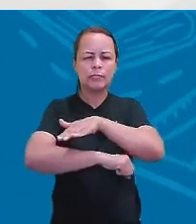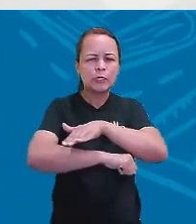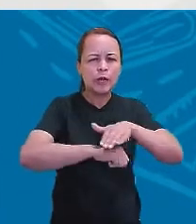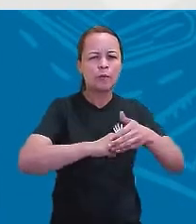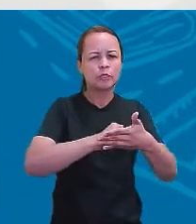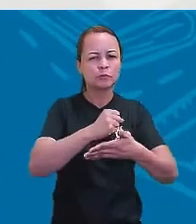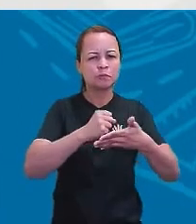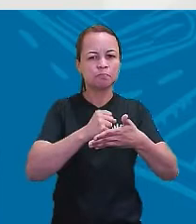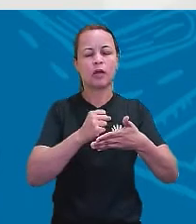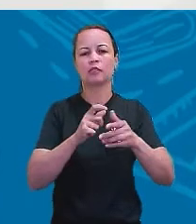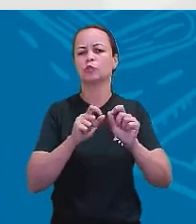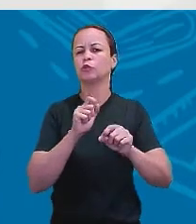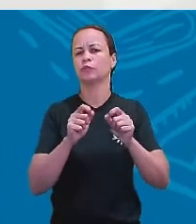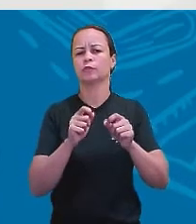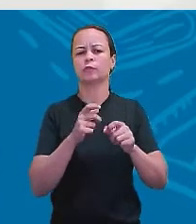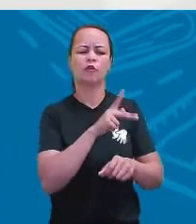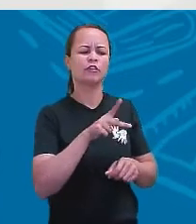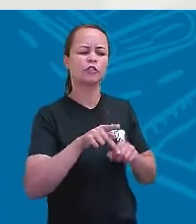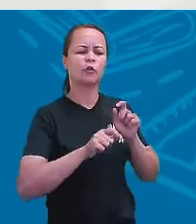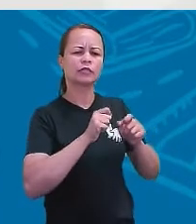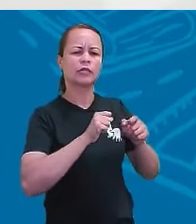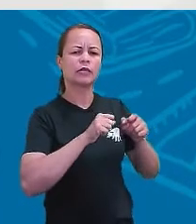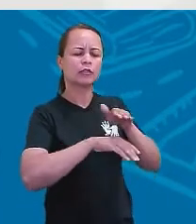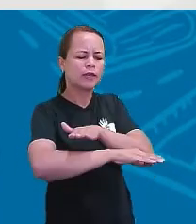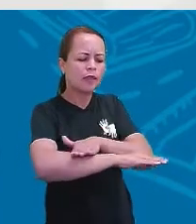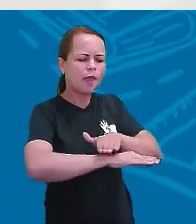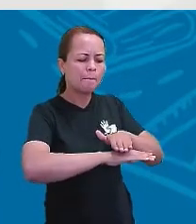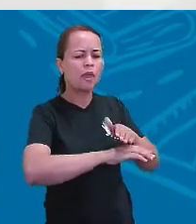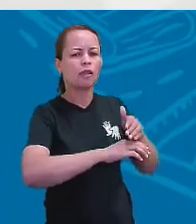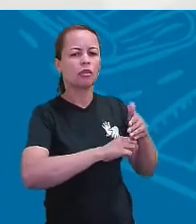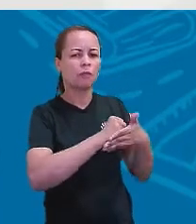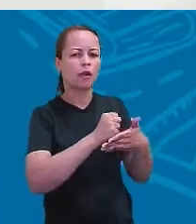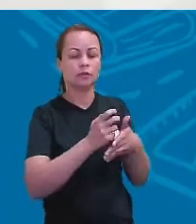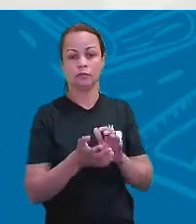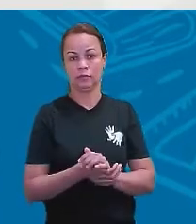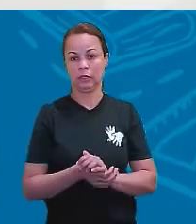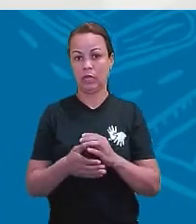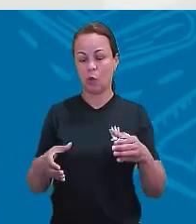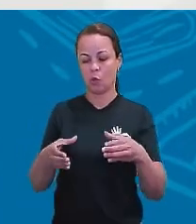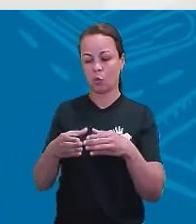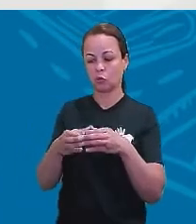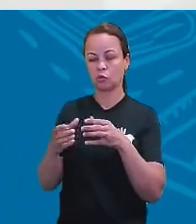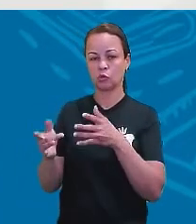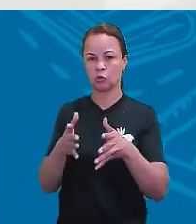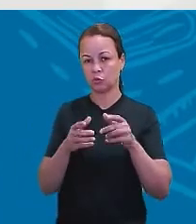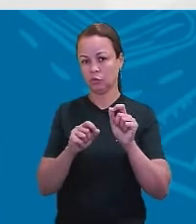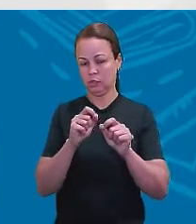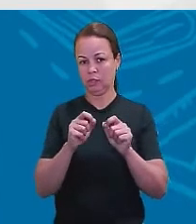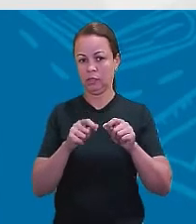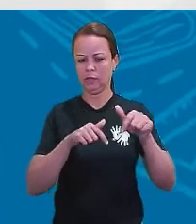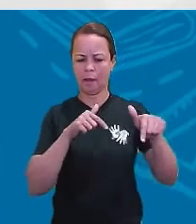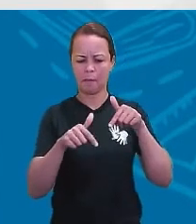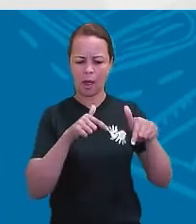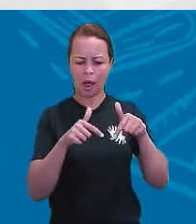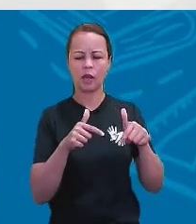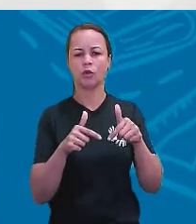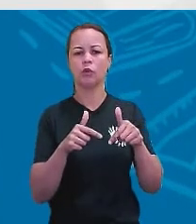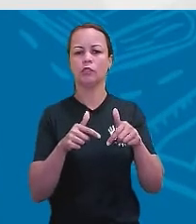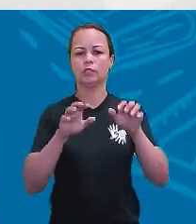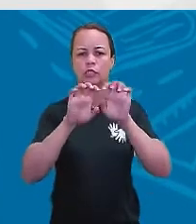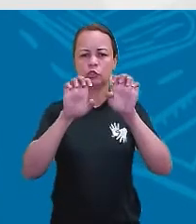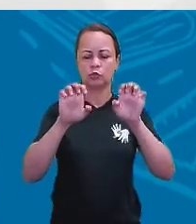viria, professor, a ser saneamento básico? Saneamento básico ele é um conjunto de serviços, infraestruturas e